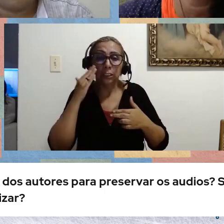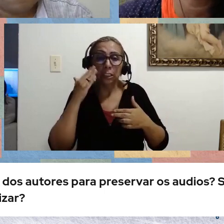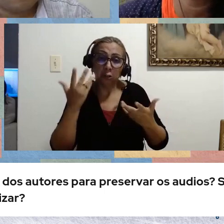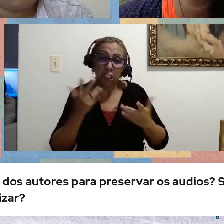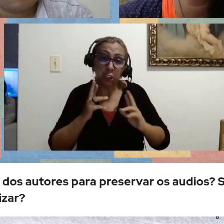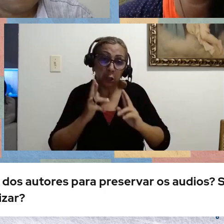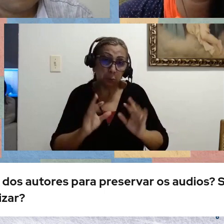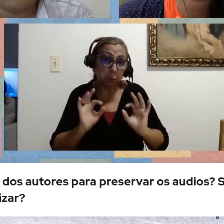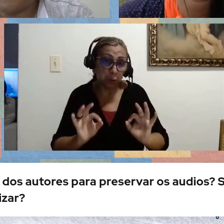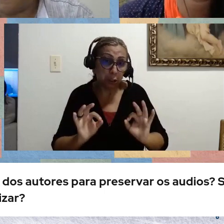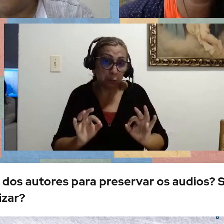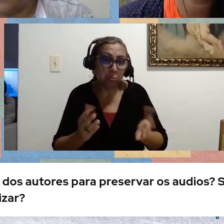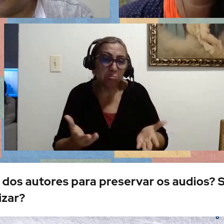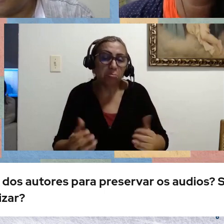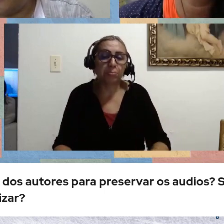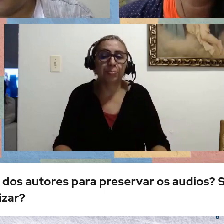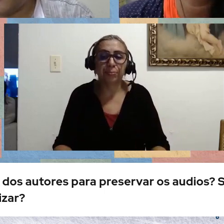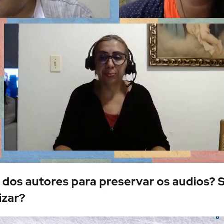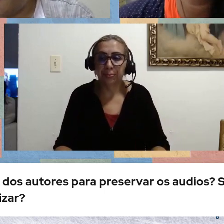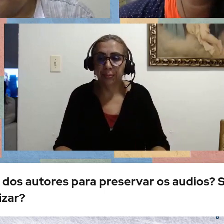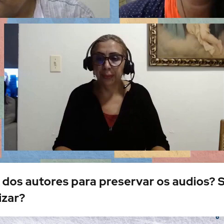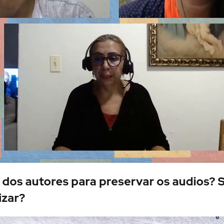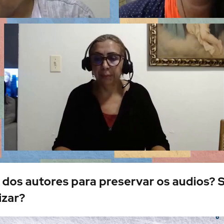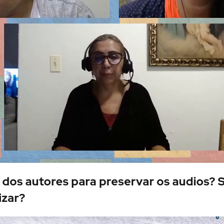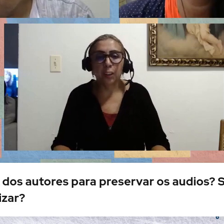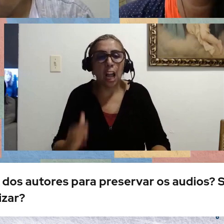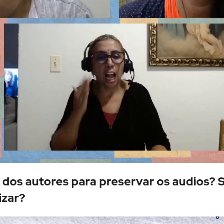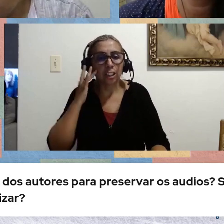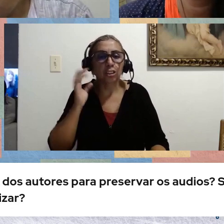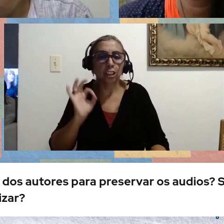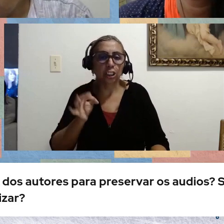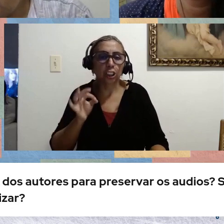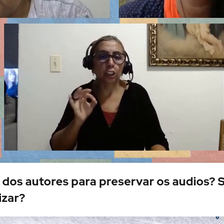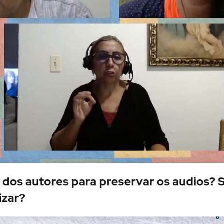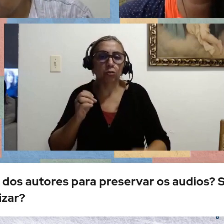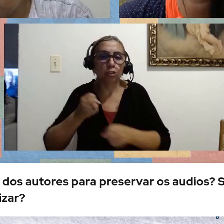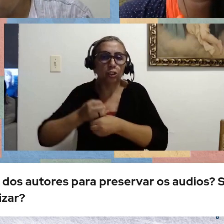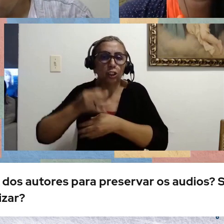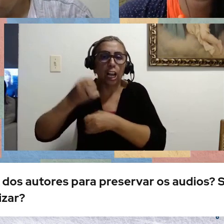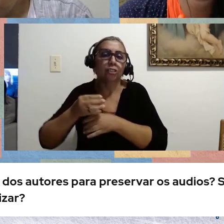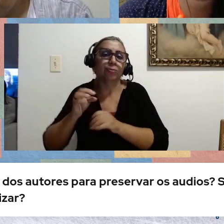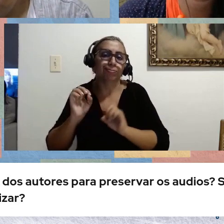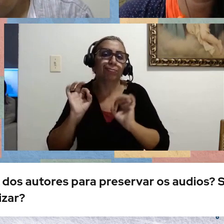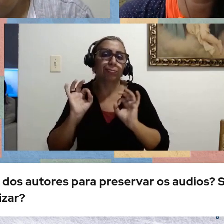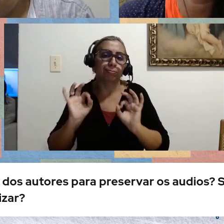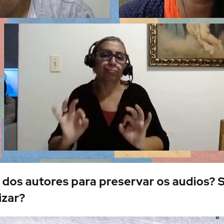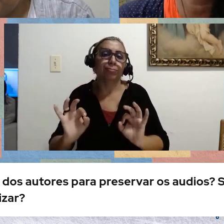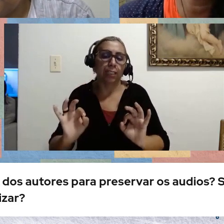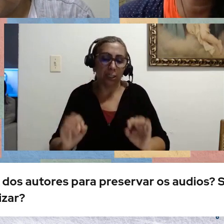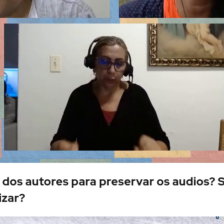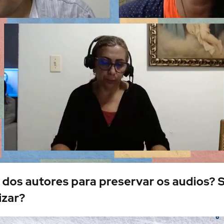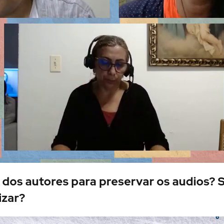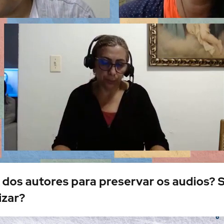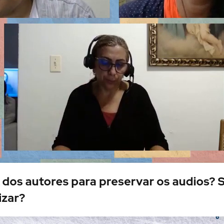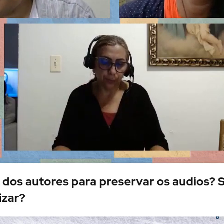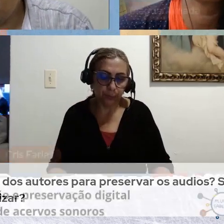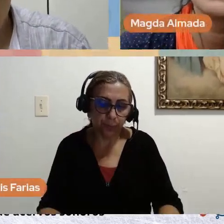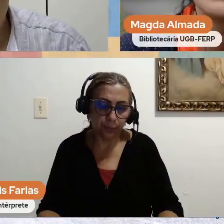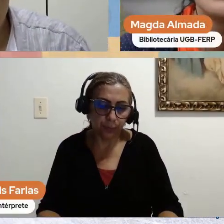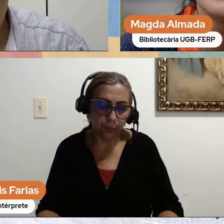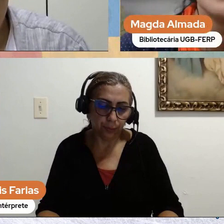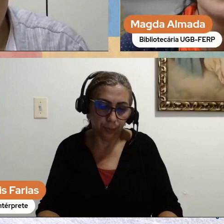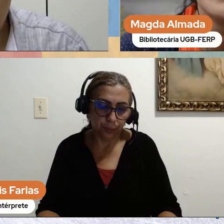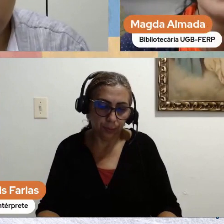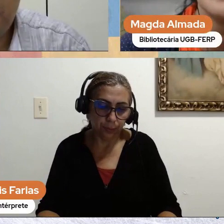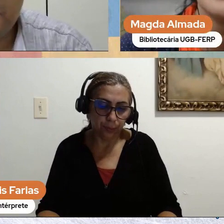respondi, Cleidiane. Eu acho que ela confirmou aqui no chat. Exato. Cleidiane?